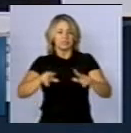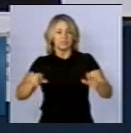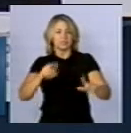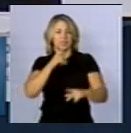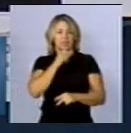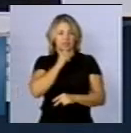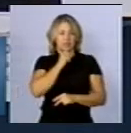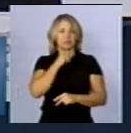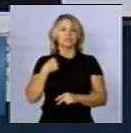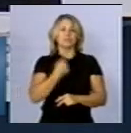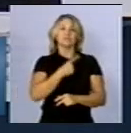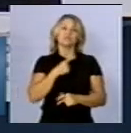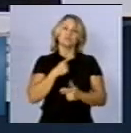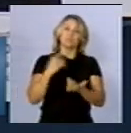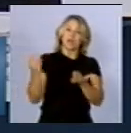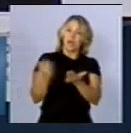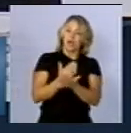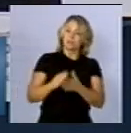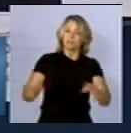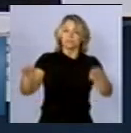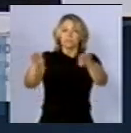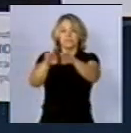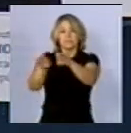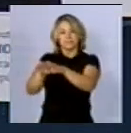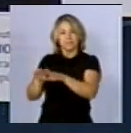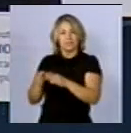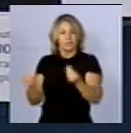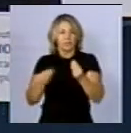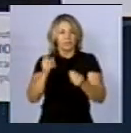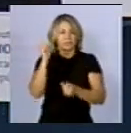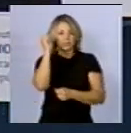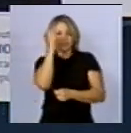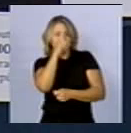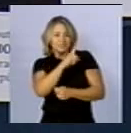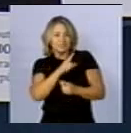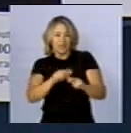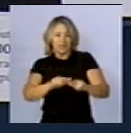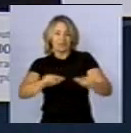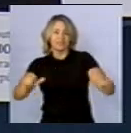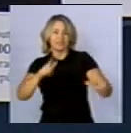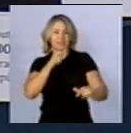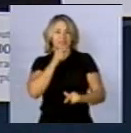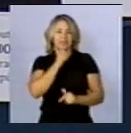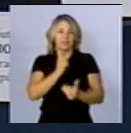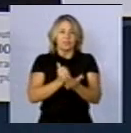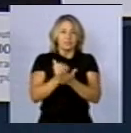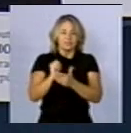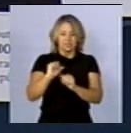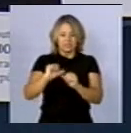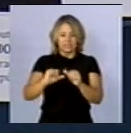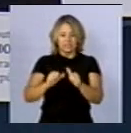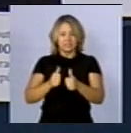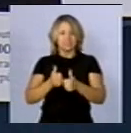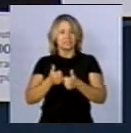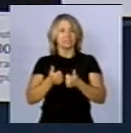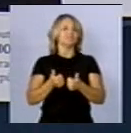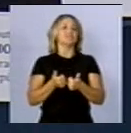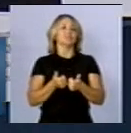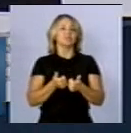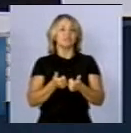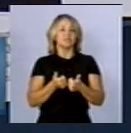nós tínhamos alguns padrões e como é muito difícil limpar a água é começou a tornar esses